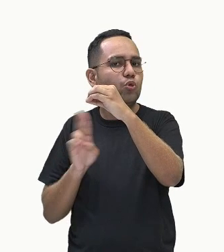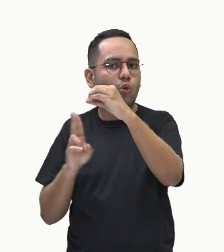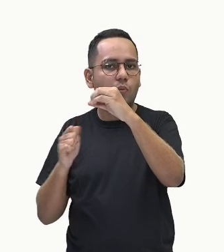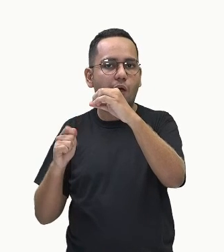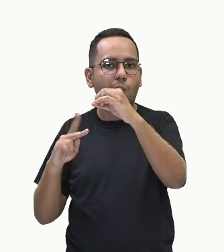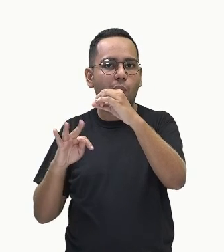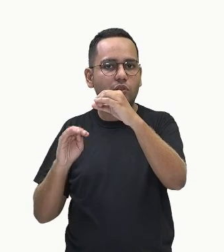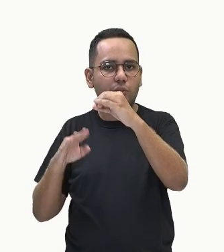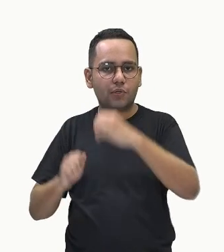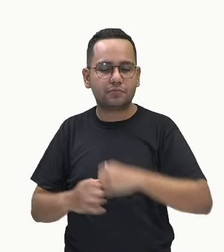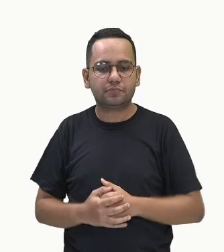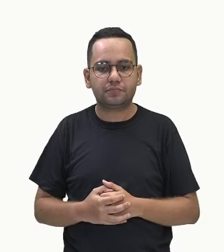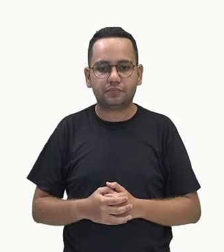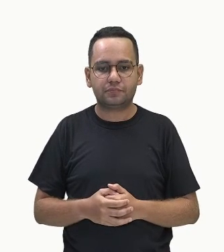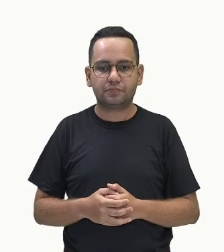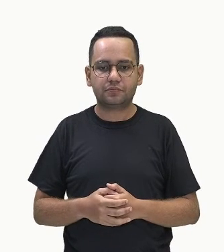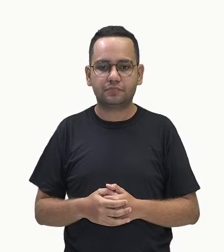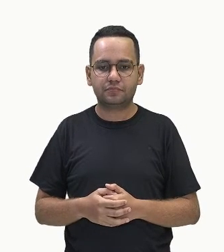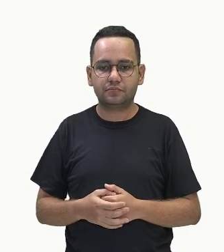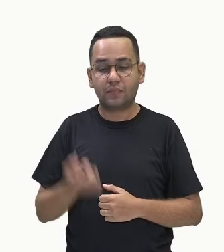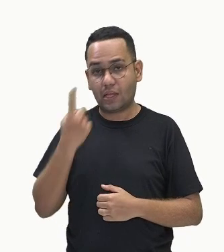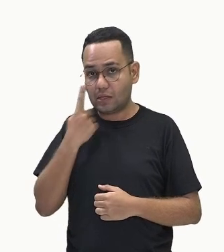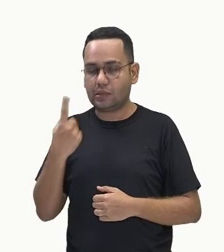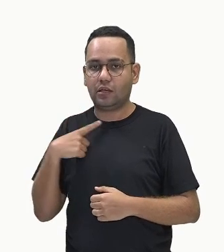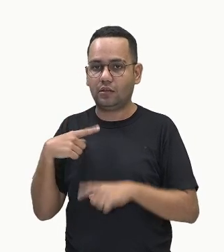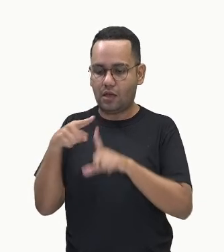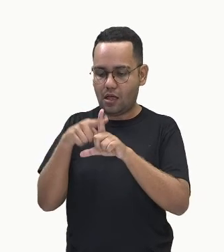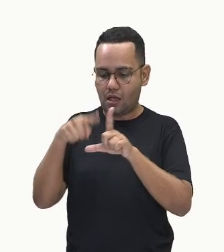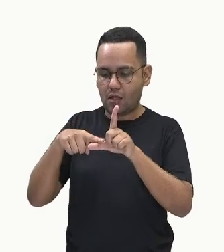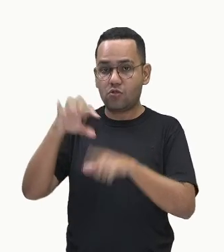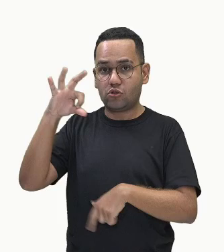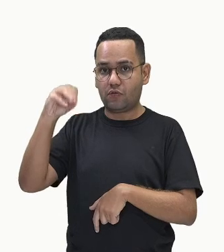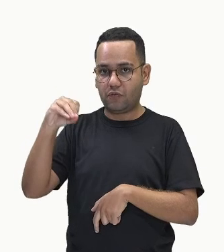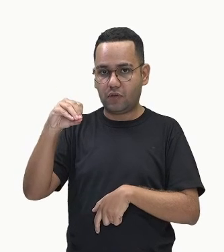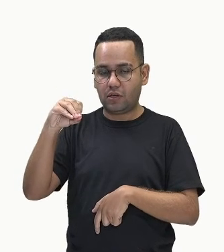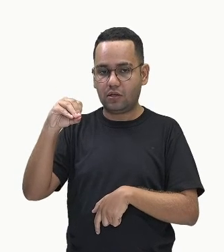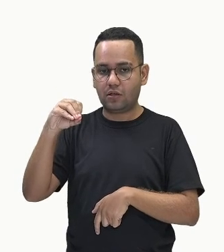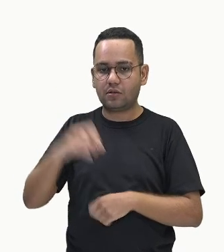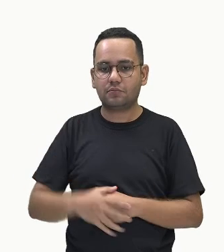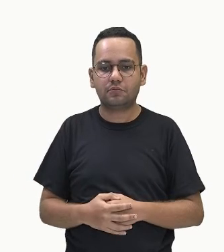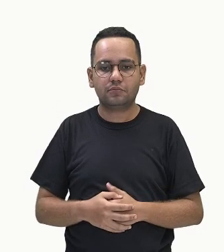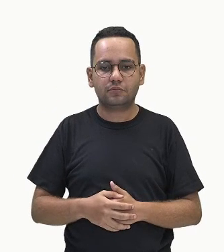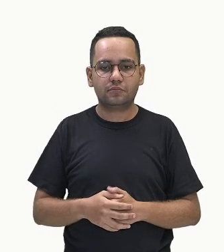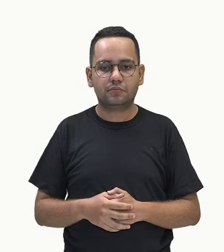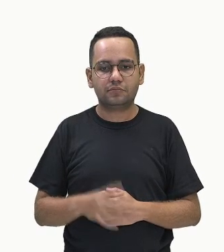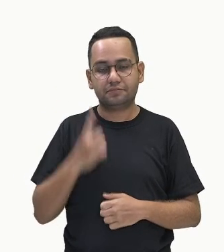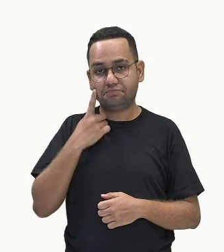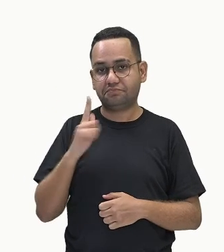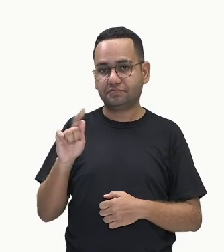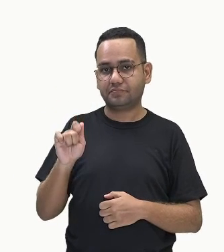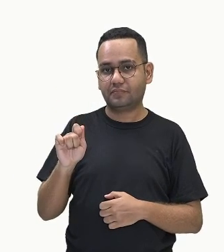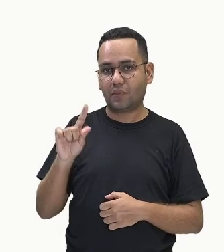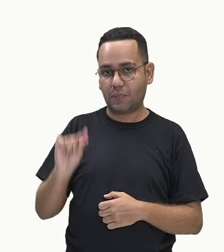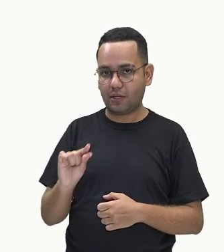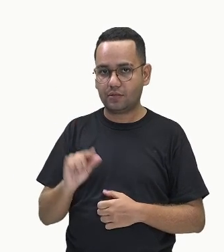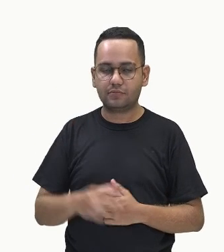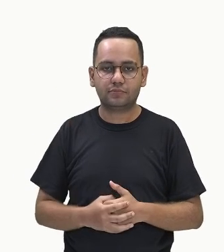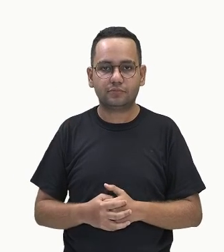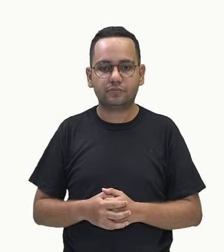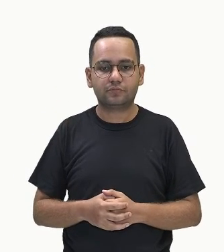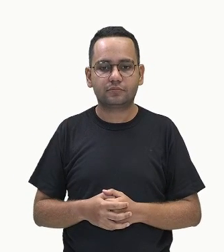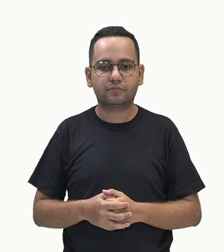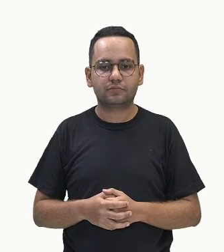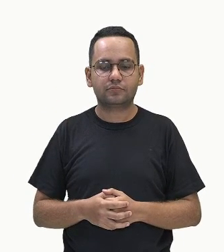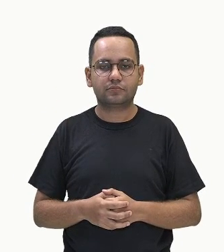Então, se ele vai até aqui formando um ângulo de 90 graus, então esse segmento aqui é o apótema,